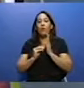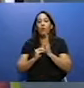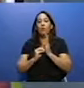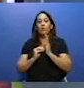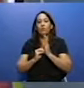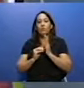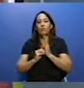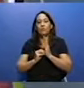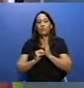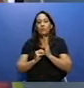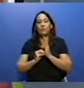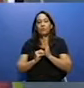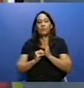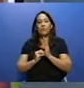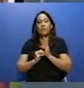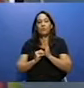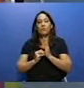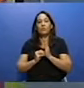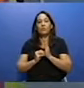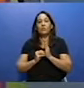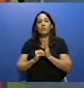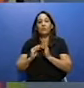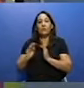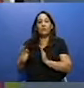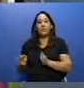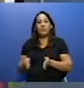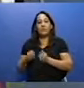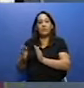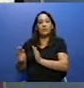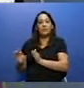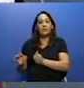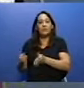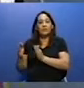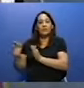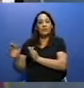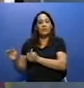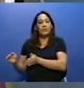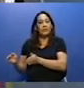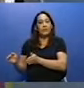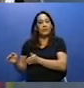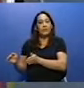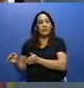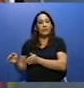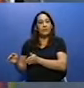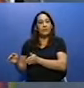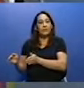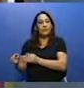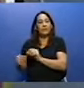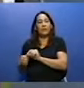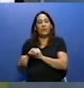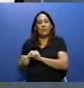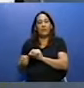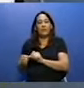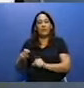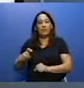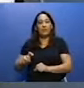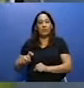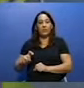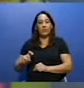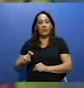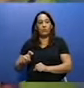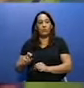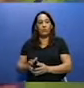último elemento dessa sequência depois que eu acrescentei mais 5